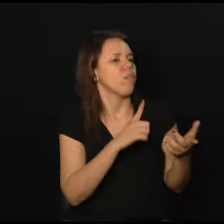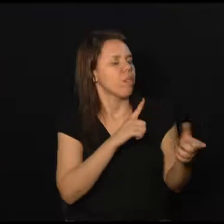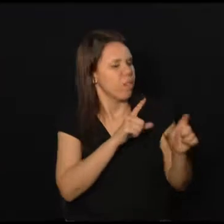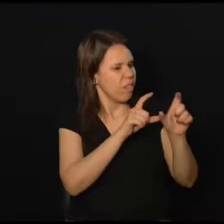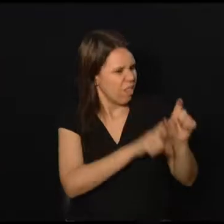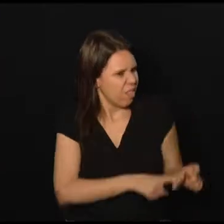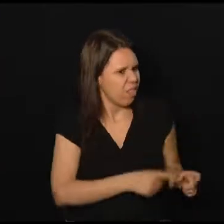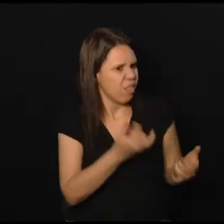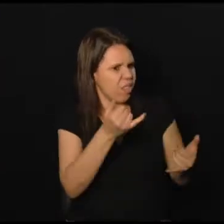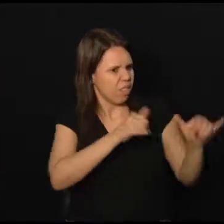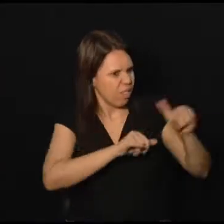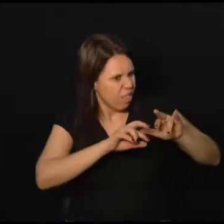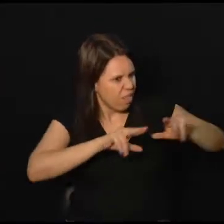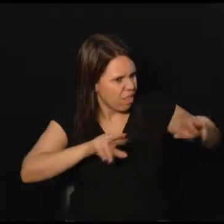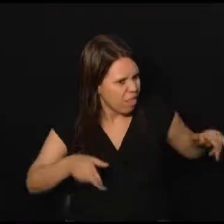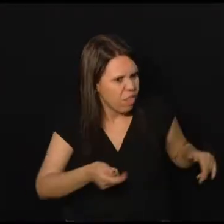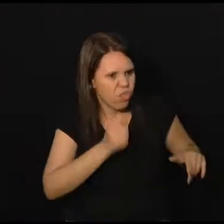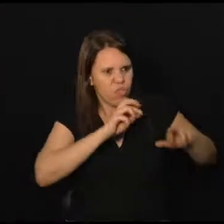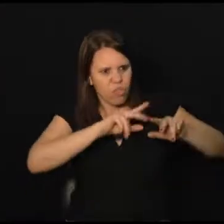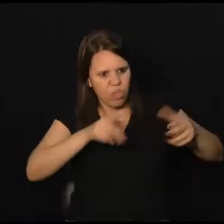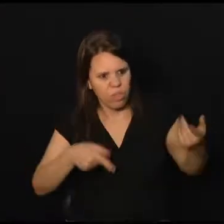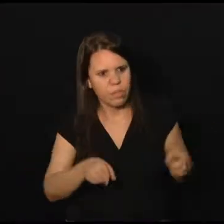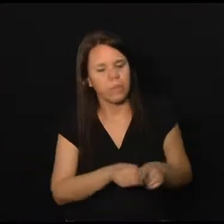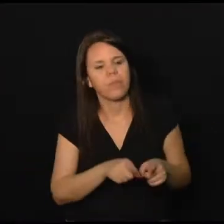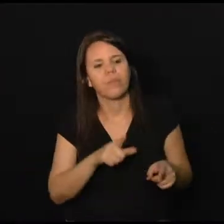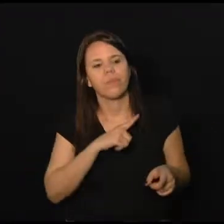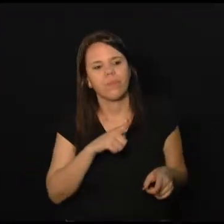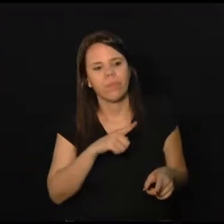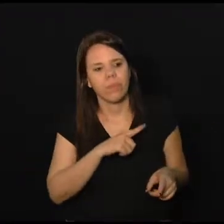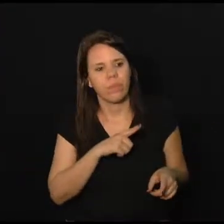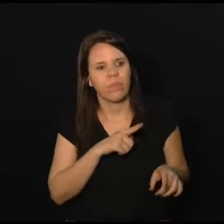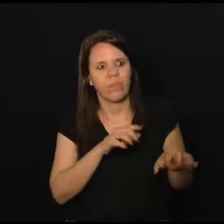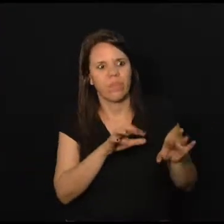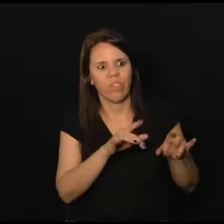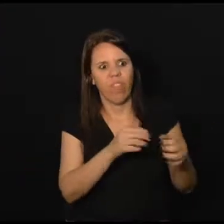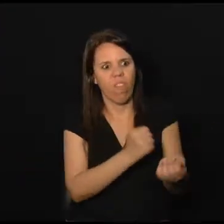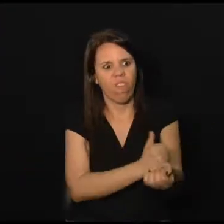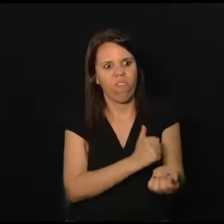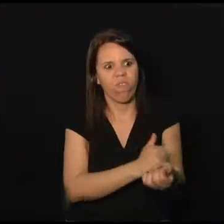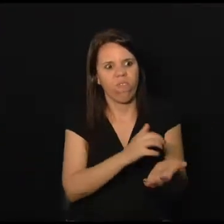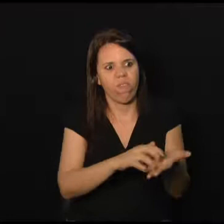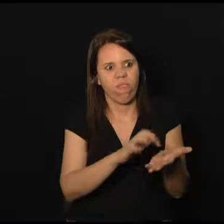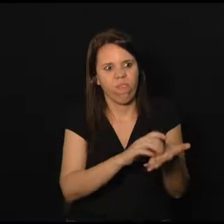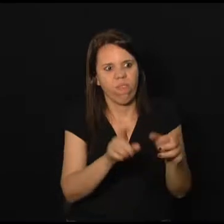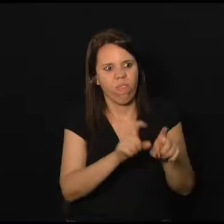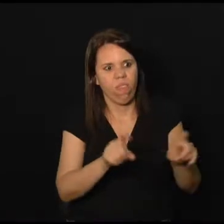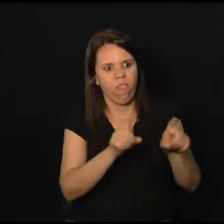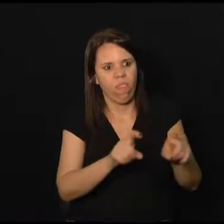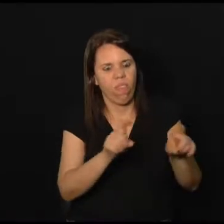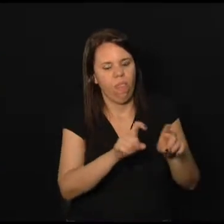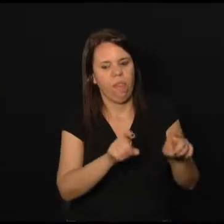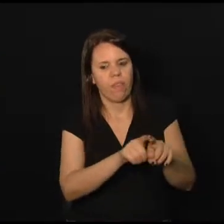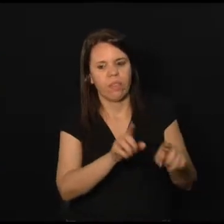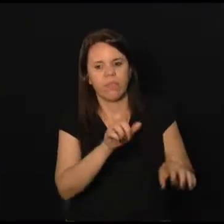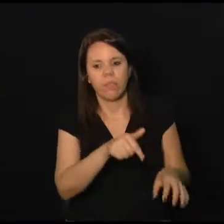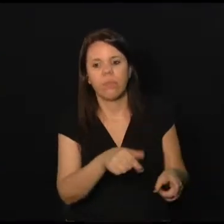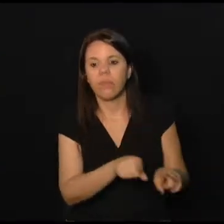só substâncias químicas. Hoje em dia tem a dependência digital, né? Hoje em dia, inclusive, é um